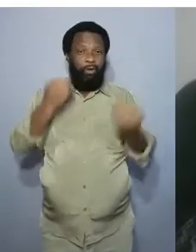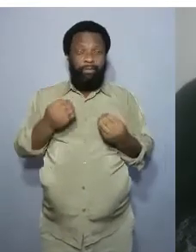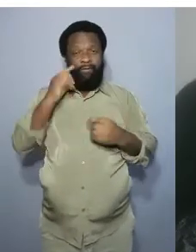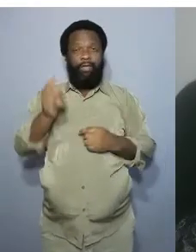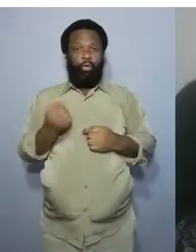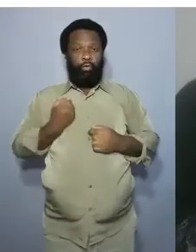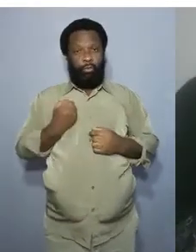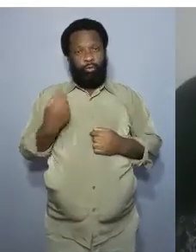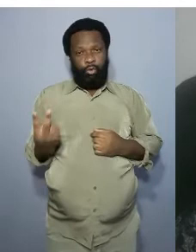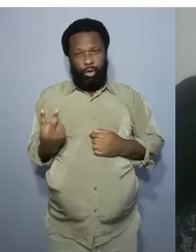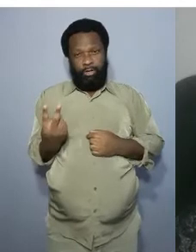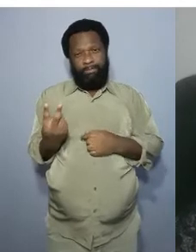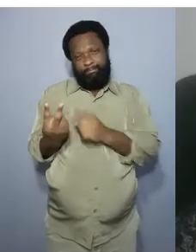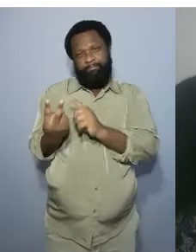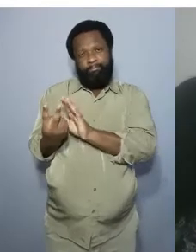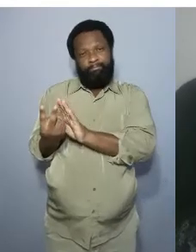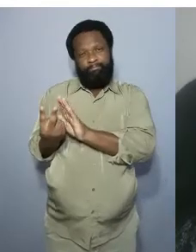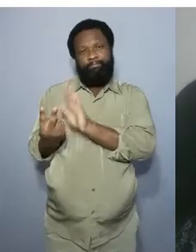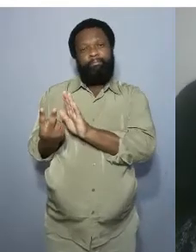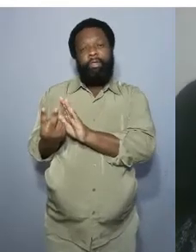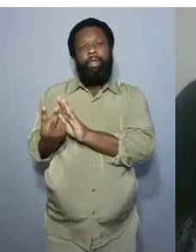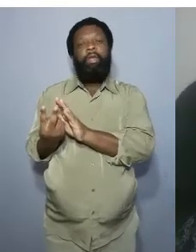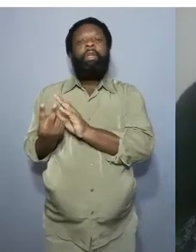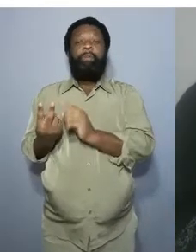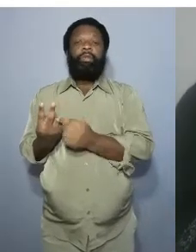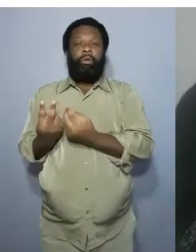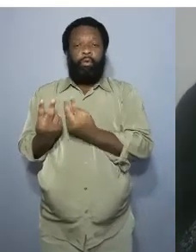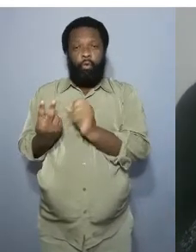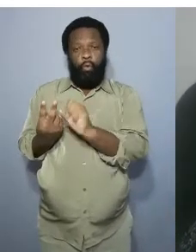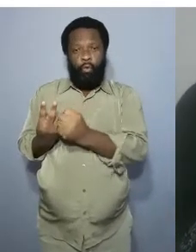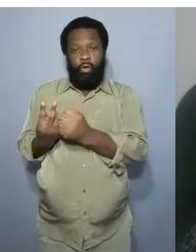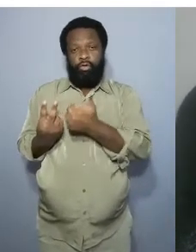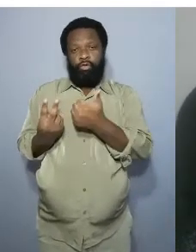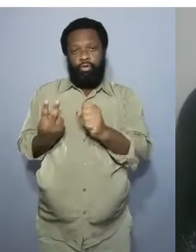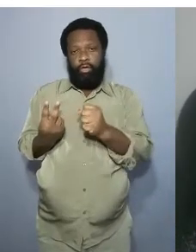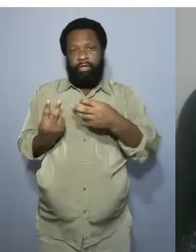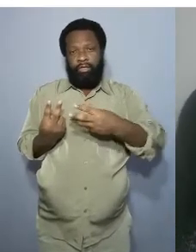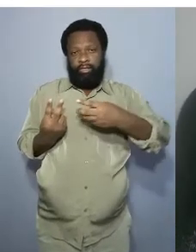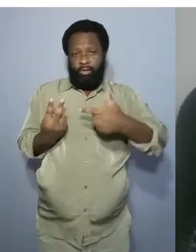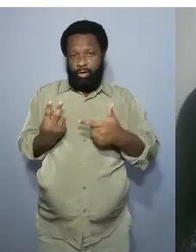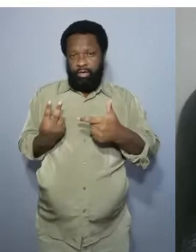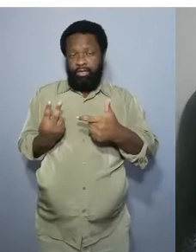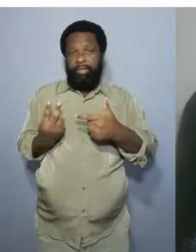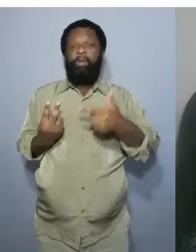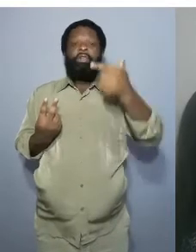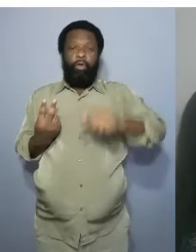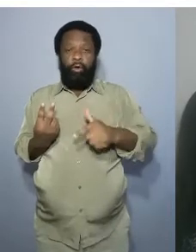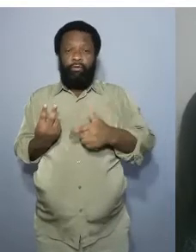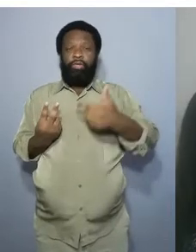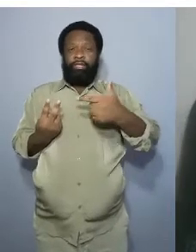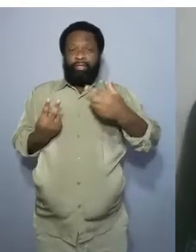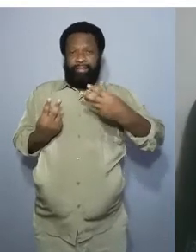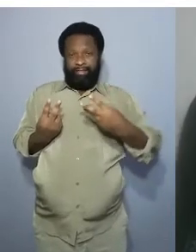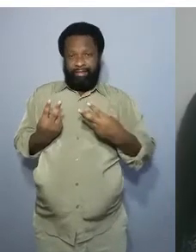ordem, olha, é só decorar o 2, fica um pouquinho de fora, a gente decora esses 3 primeiros números, 8, 18, 32, e depois coloca esses